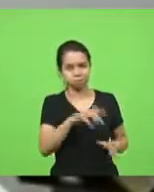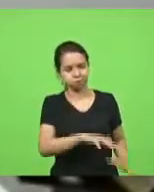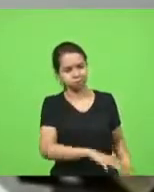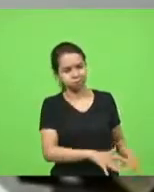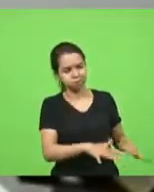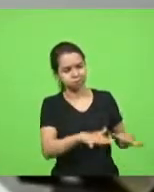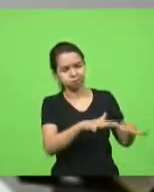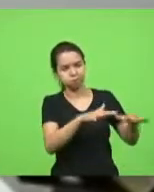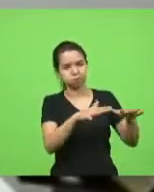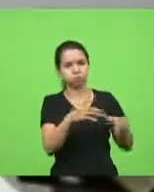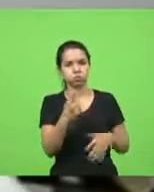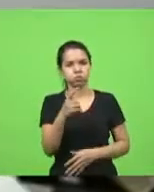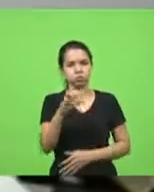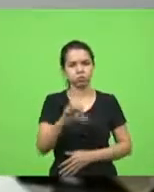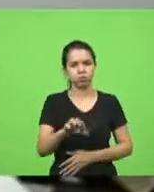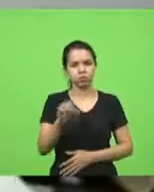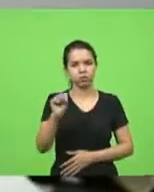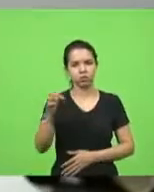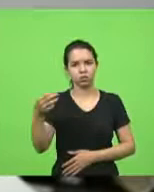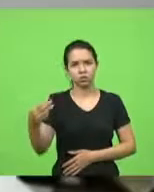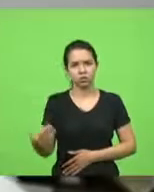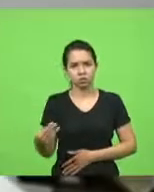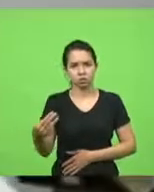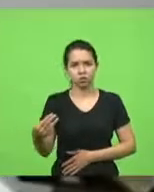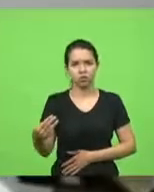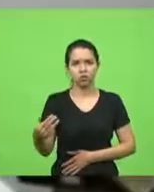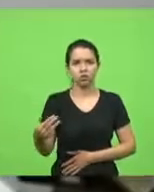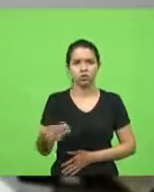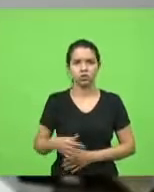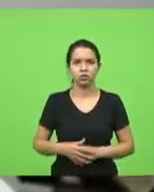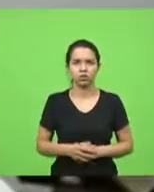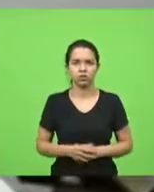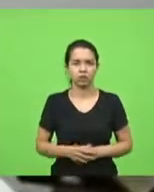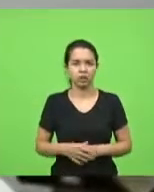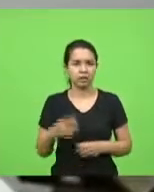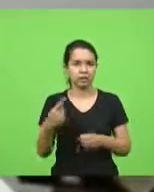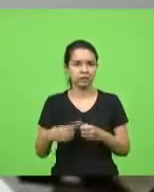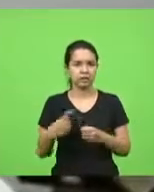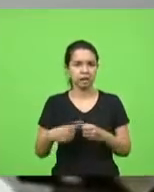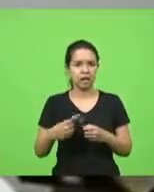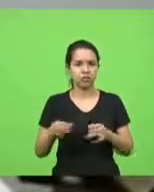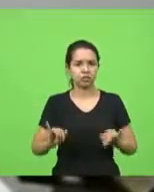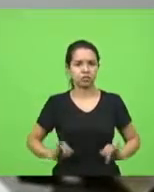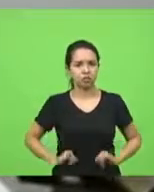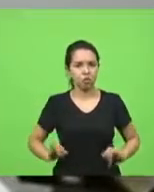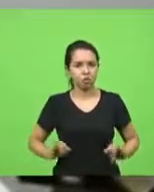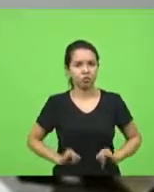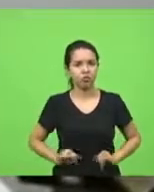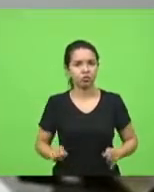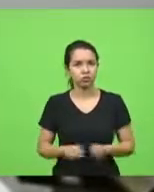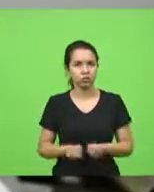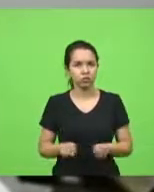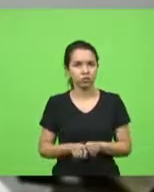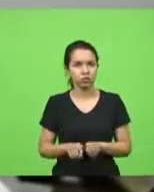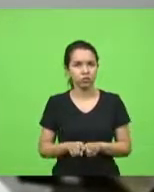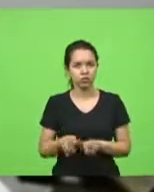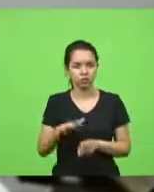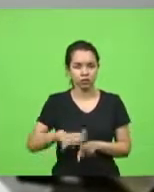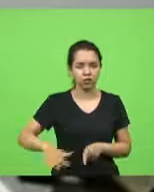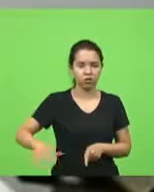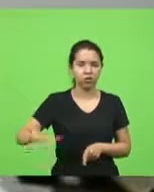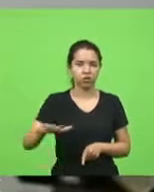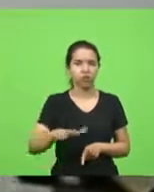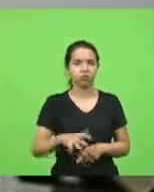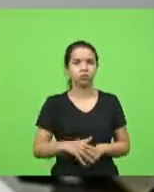de 83, que assolou a cidade e toda uma grande região do estado. Pois